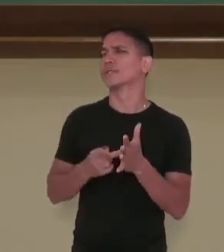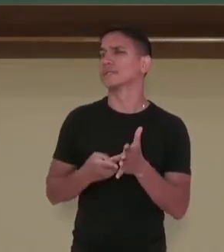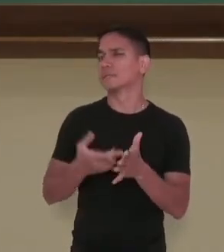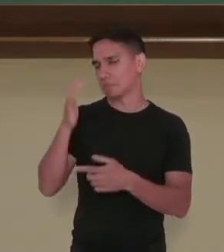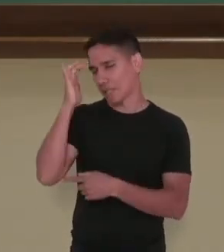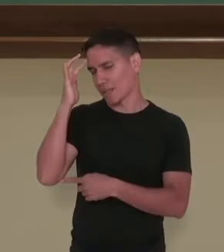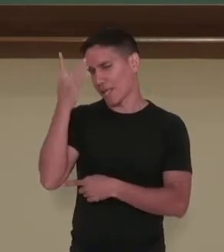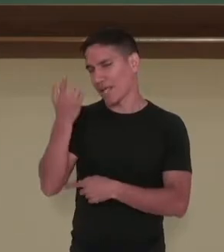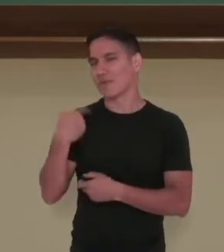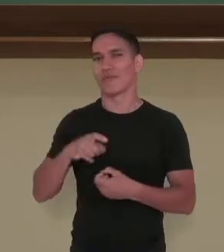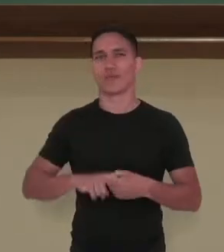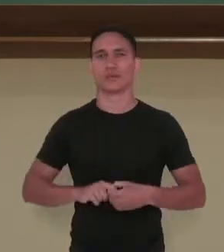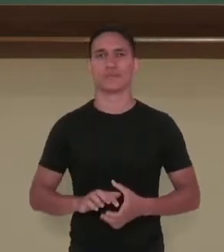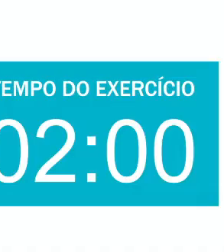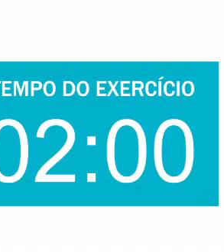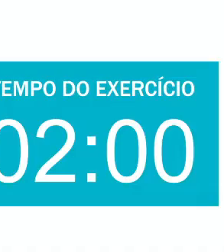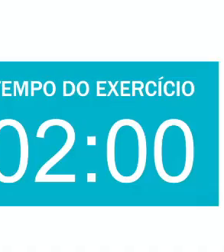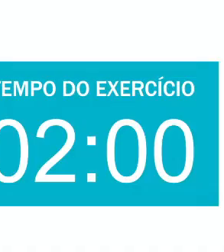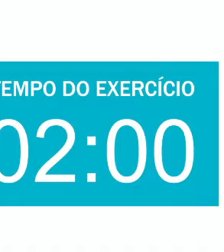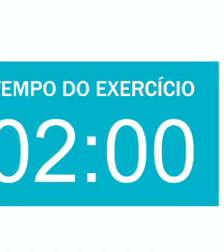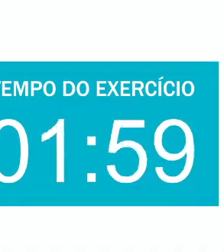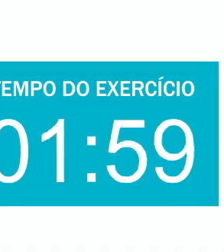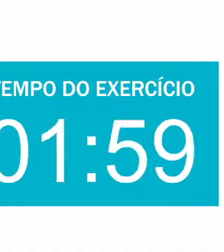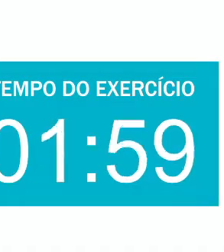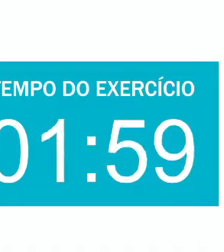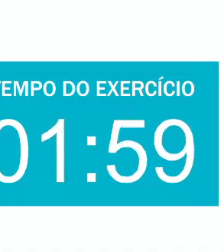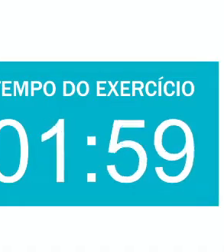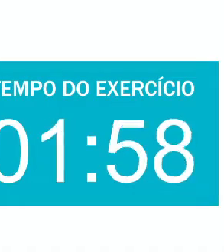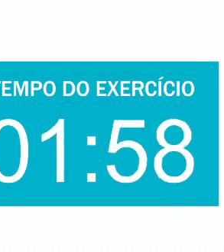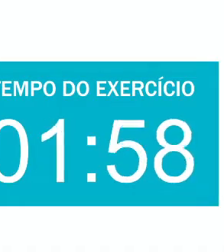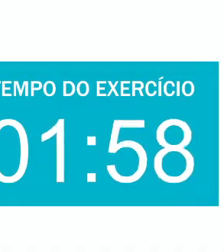Pensa um pouquinho que eu já volto.